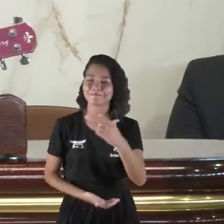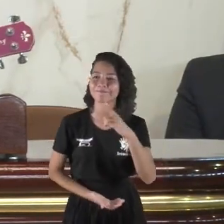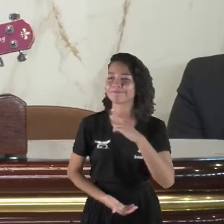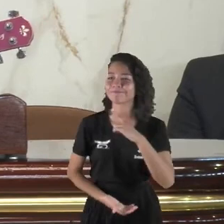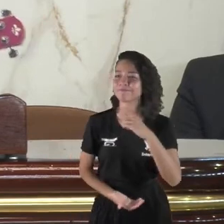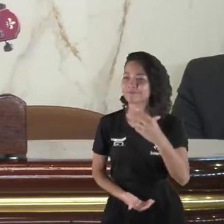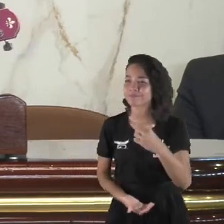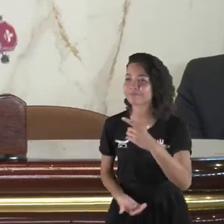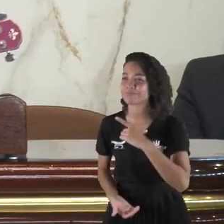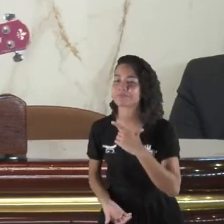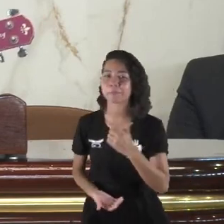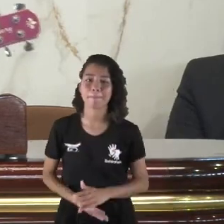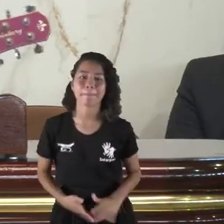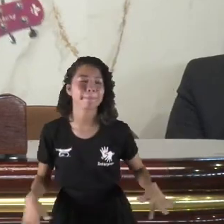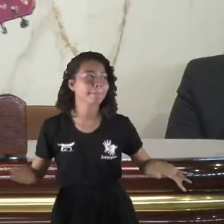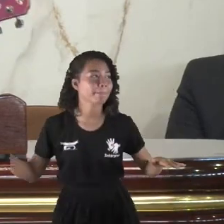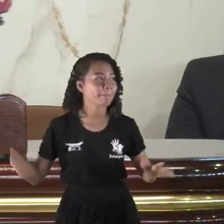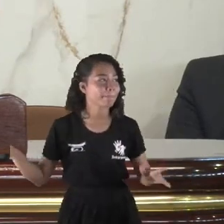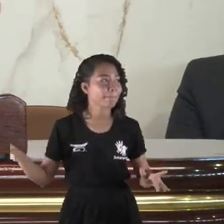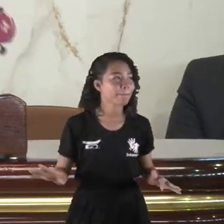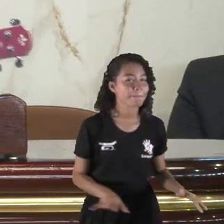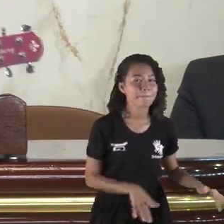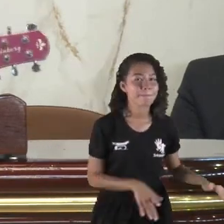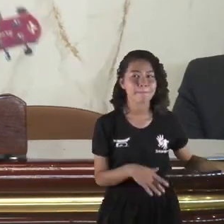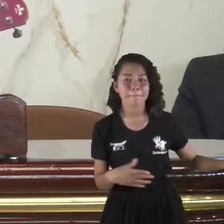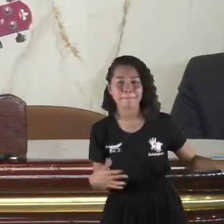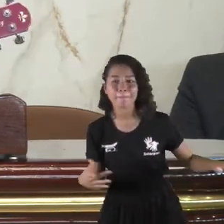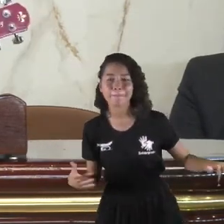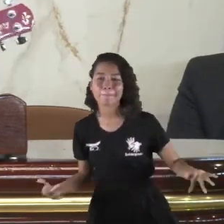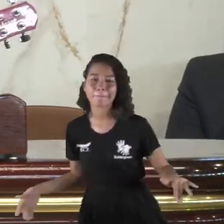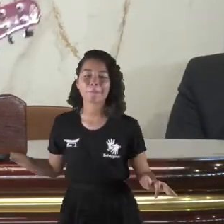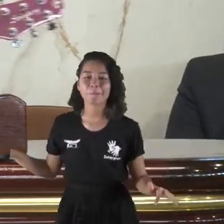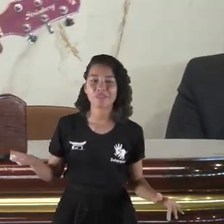que tudo isso aconteça.